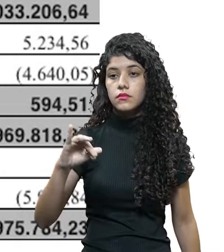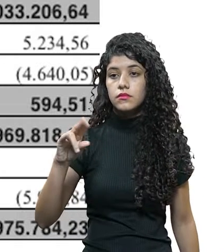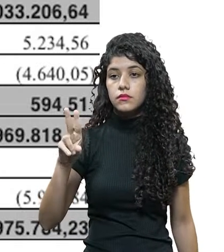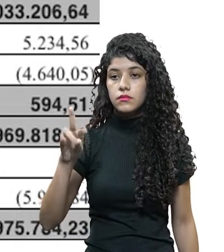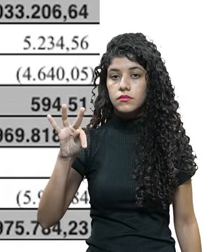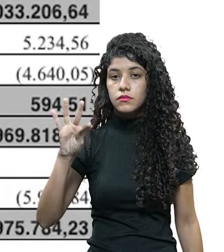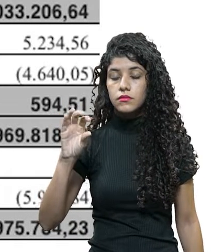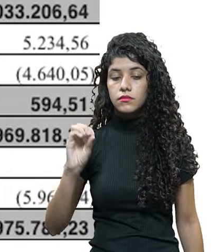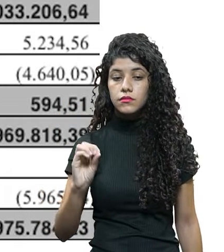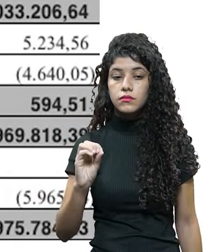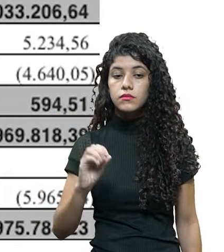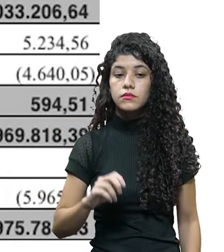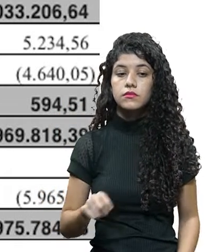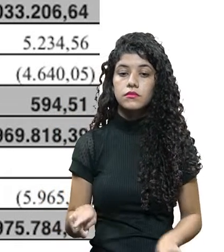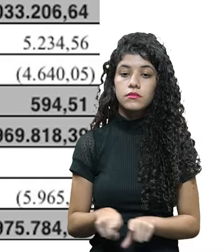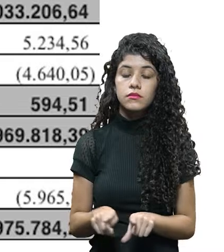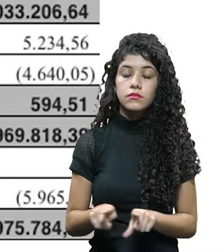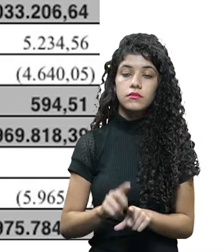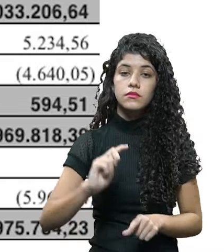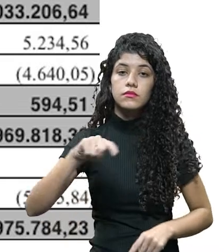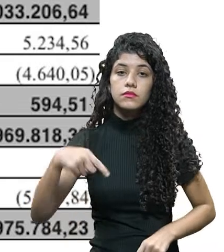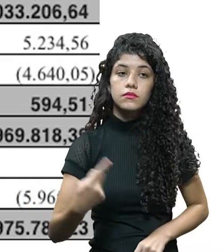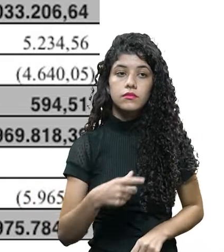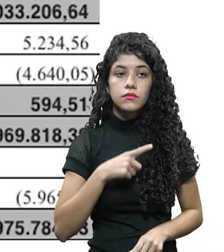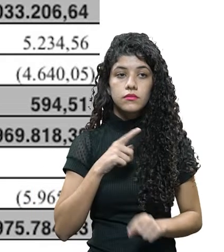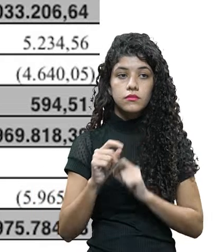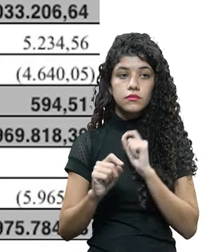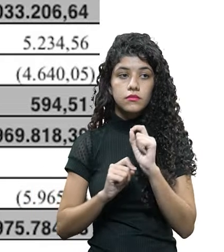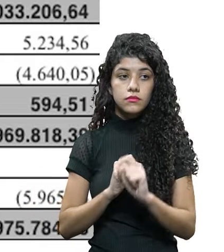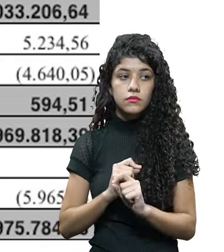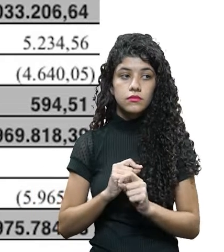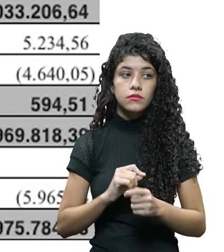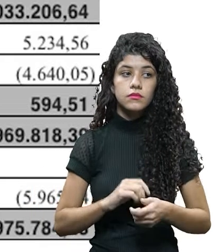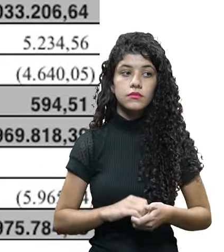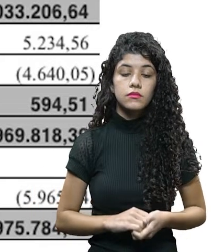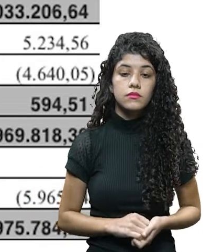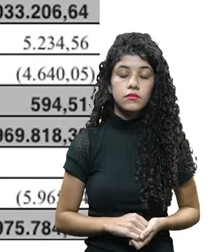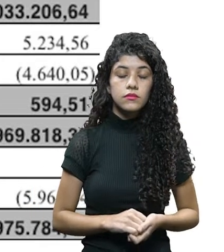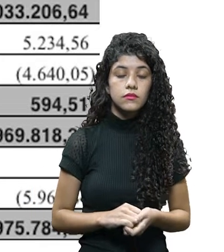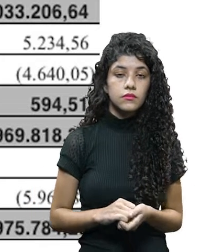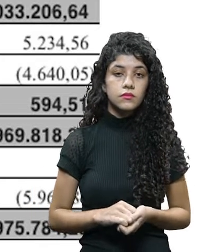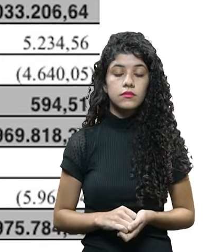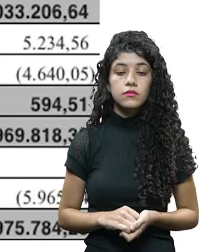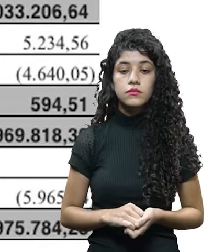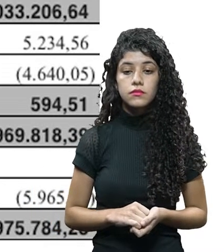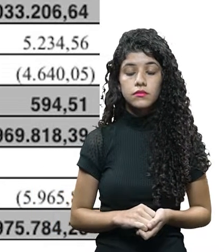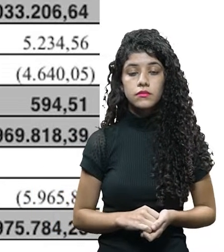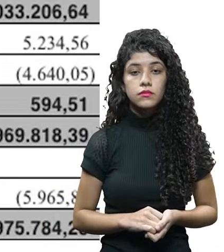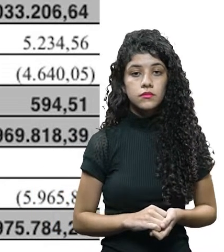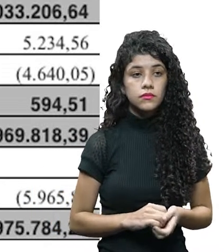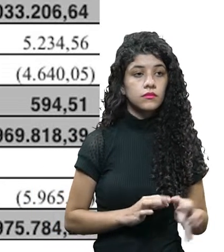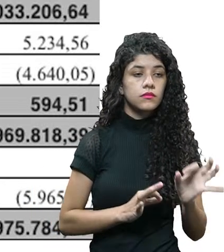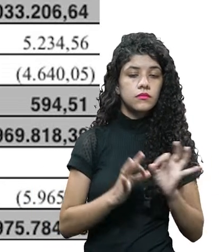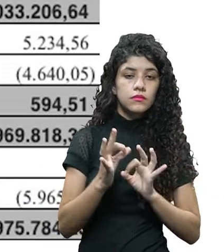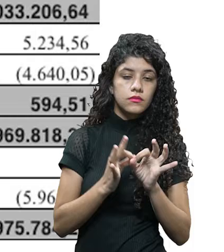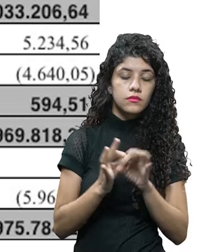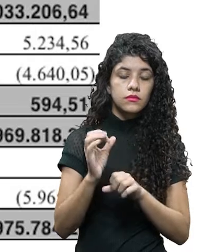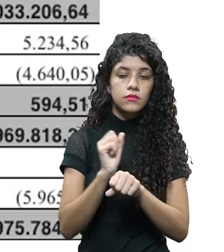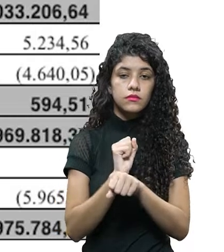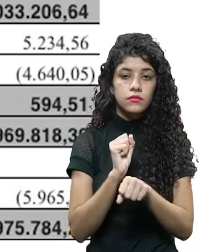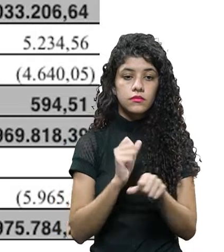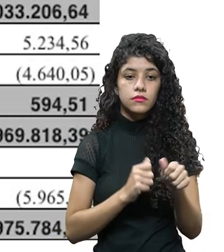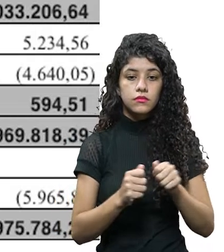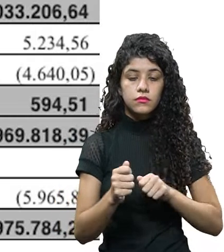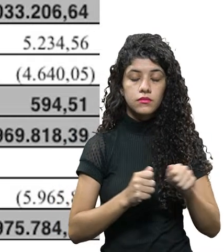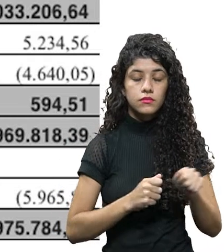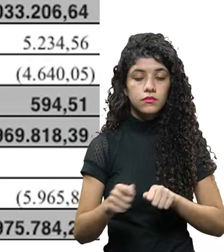bruto. Perante o lucro bruto, vamos ter outras deduções, que são as despesas com as vendas, as despesas